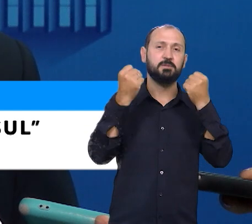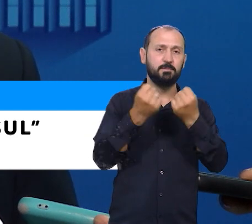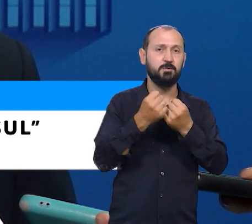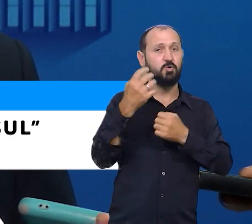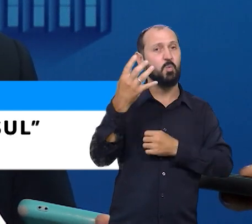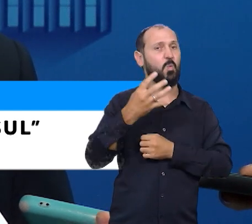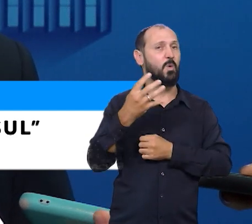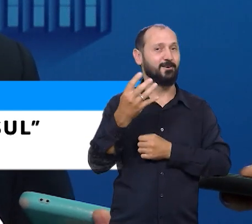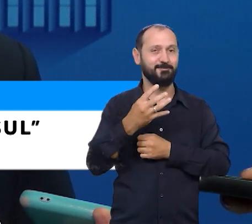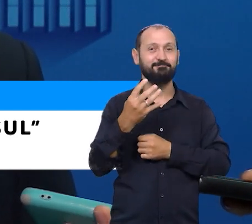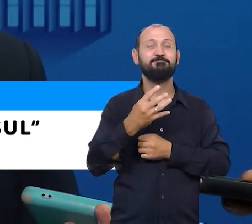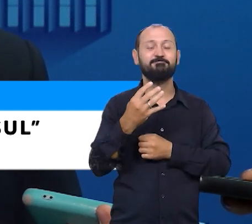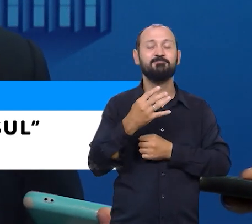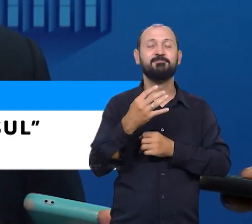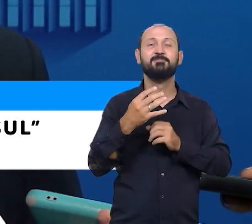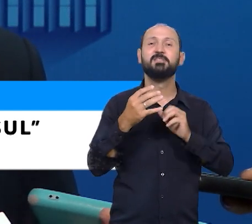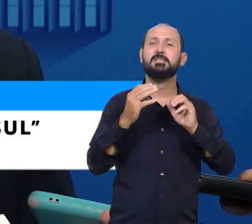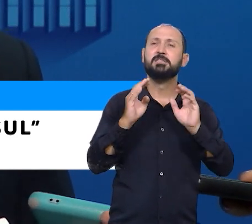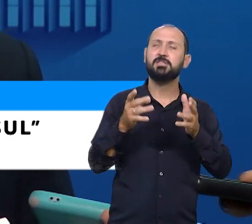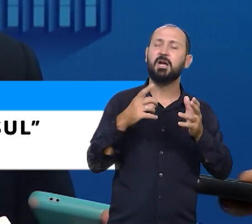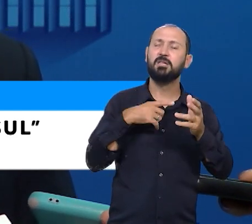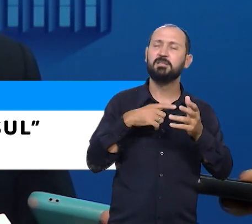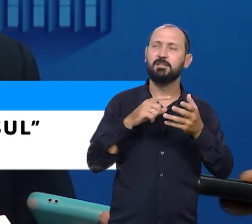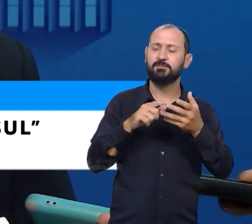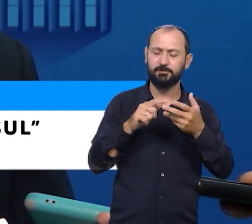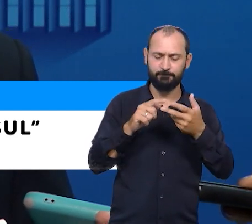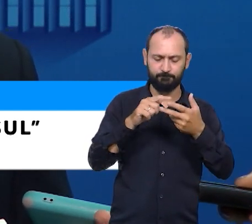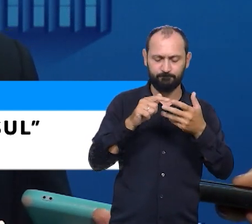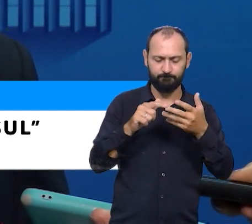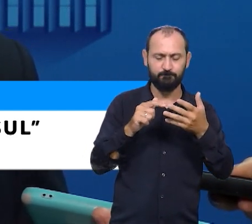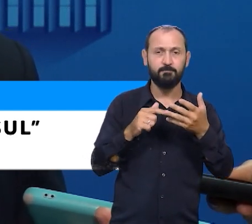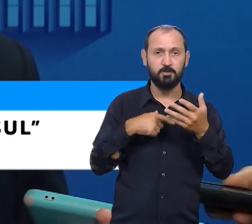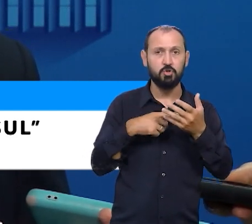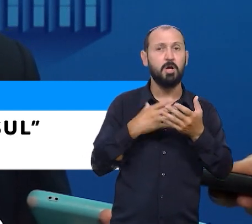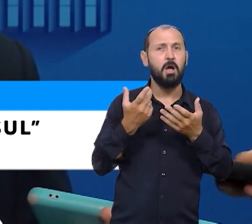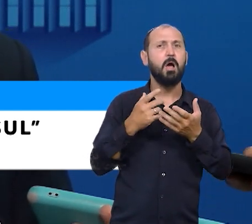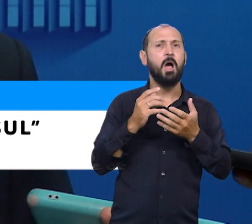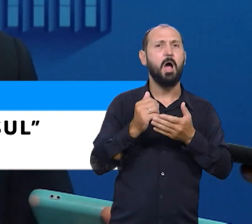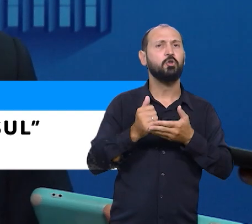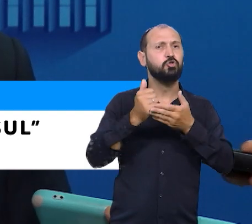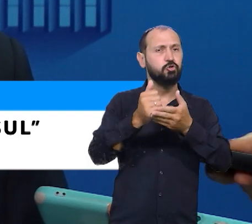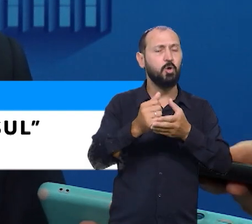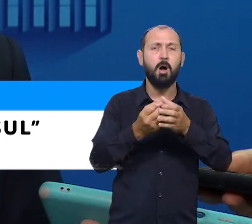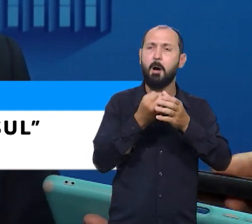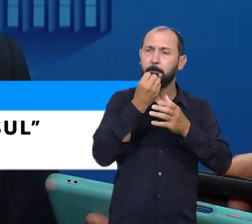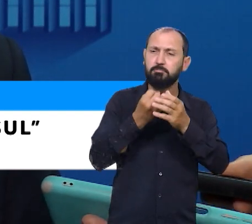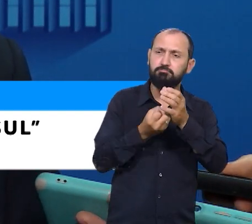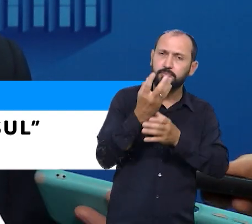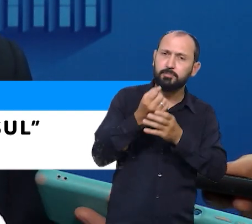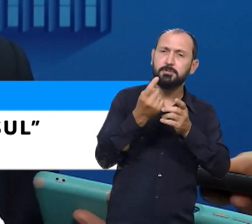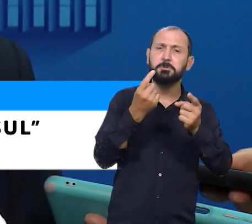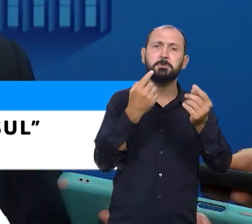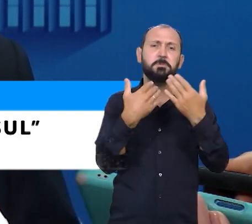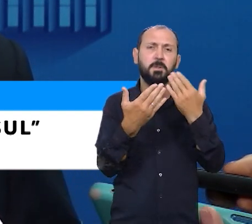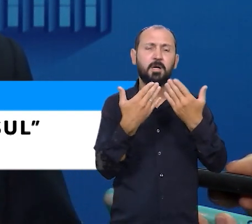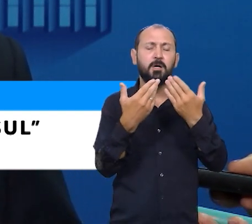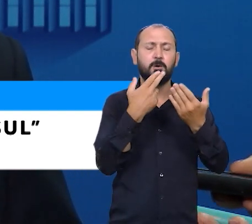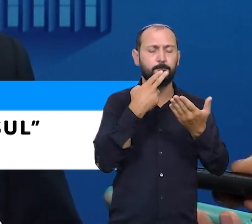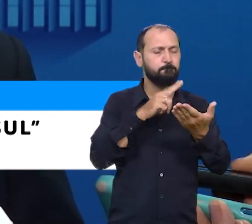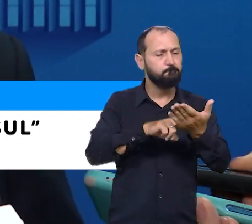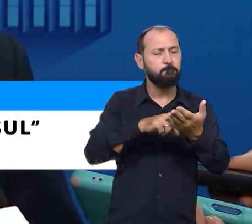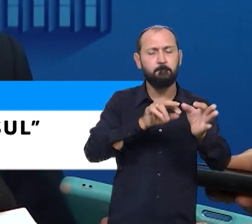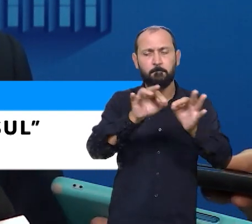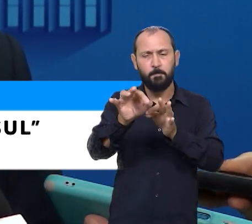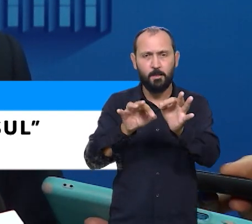mais um seminário, 4º seminário, que já teve e tem muitos frutos, né, de debates,